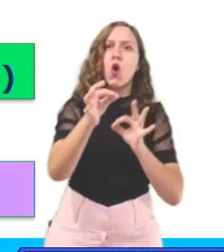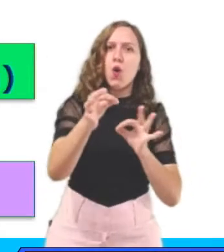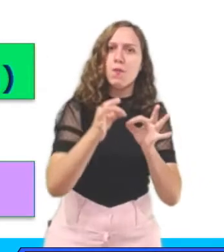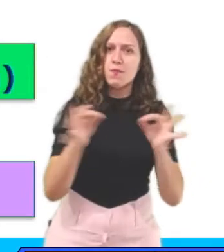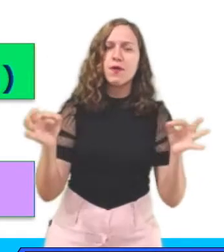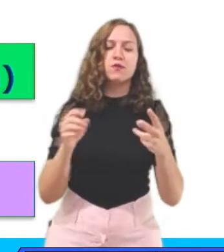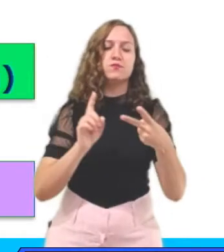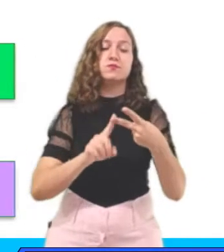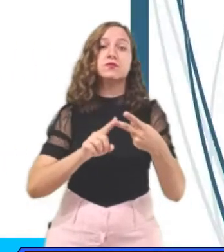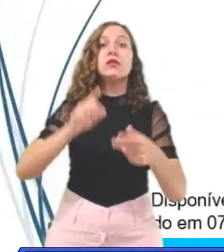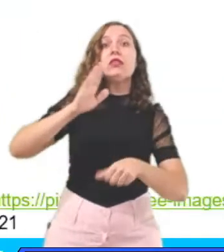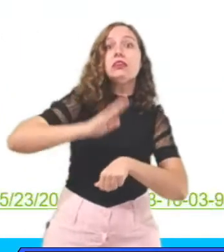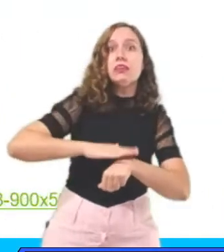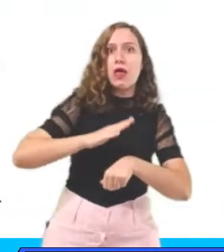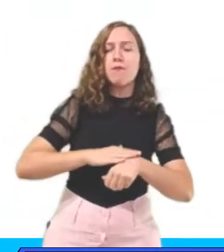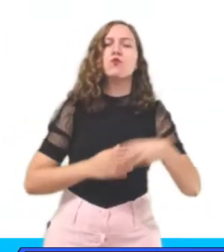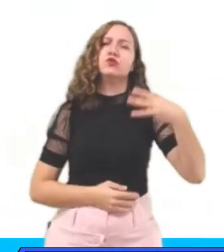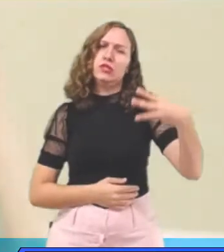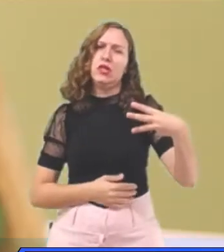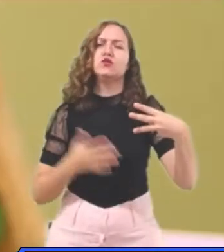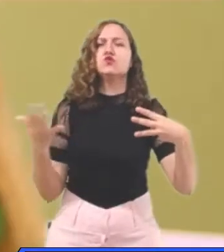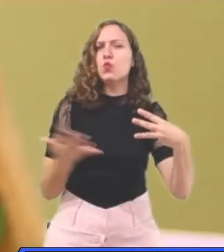Fechou? Então vem comigo.